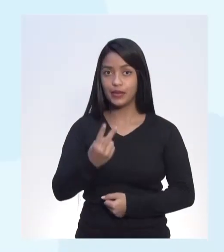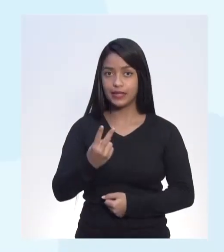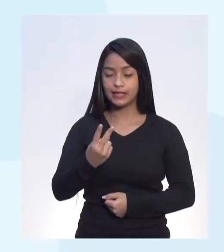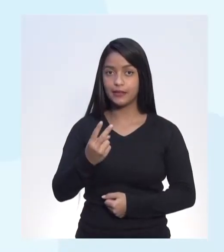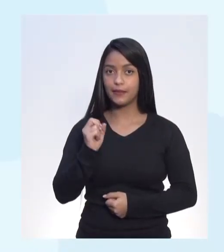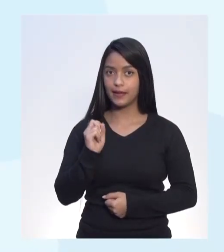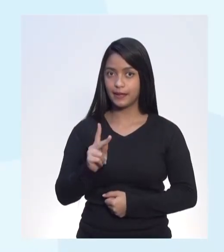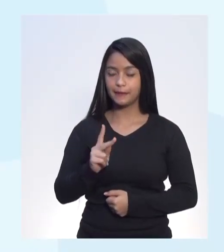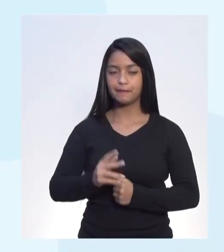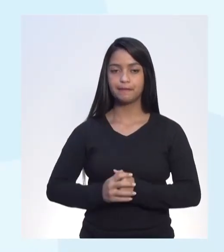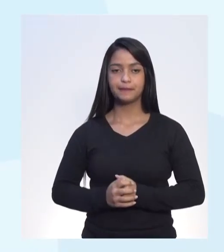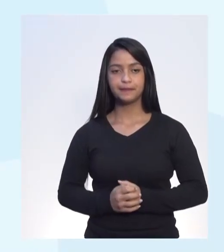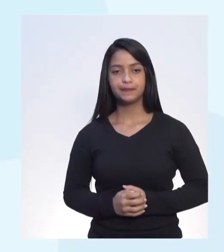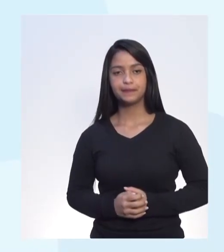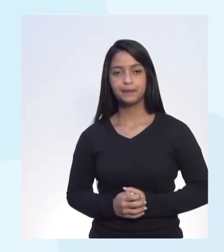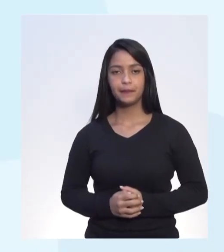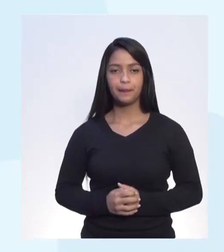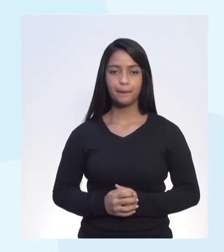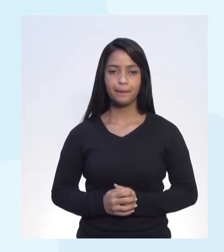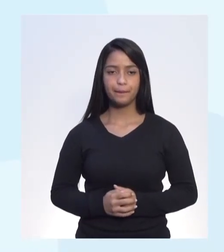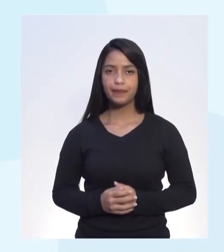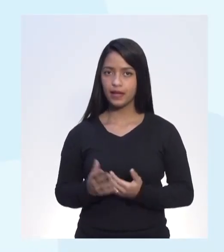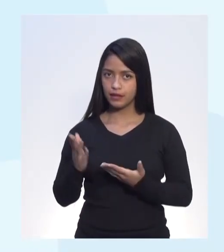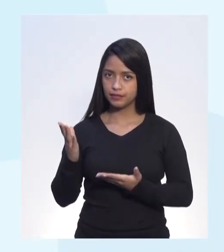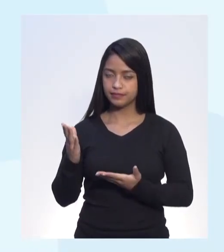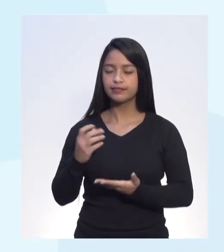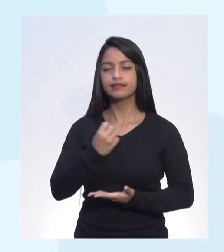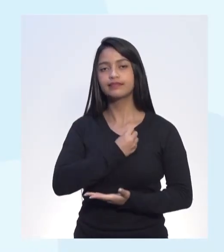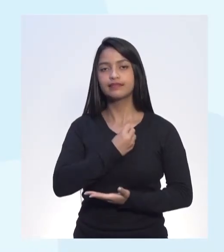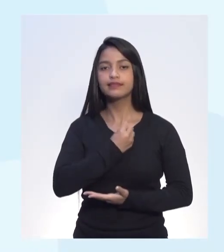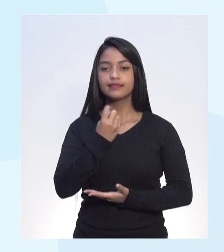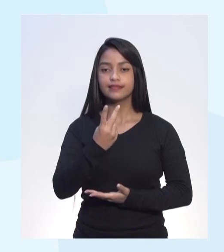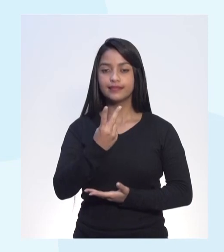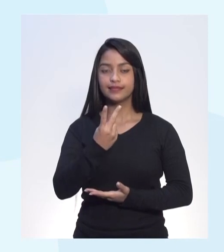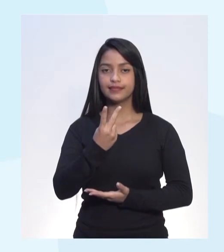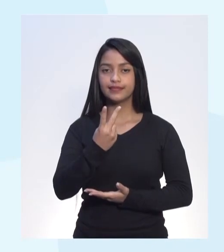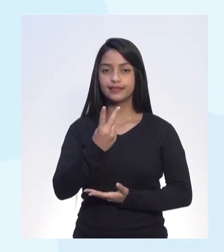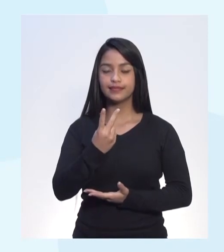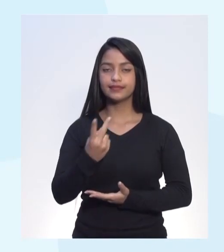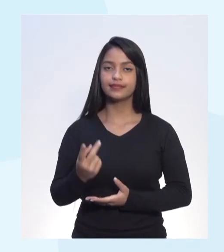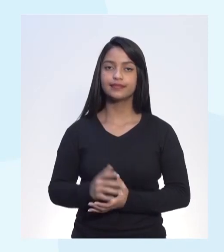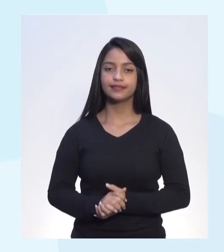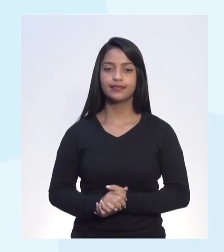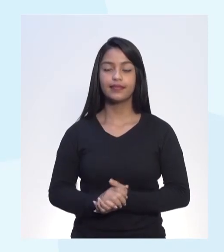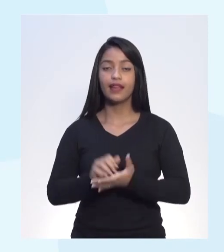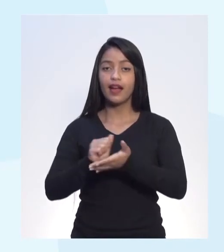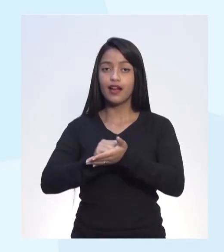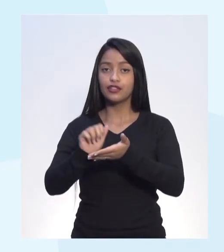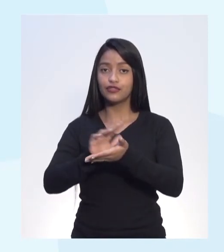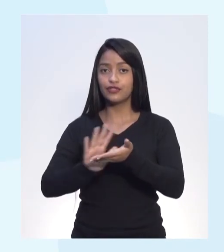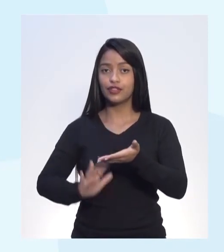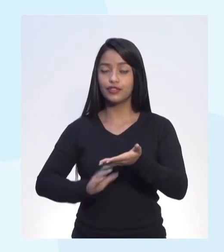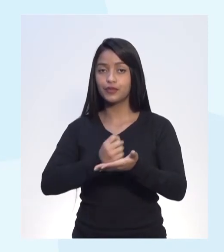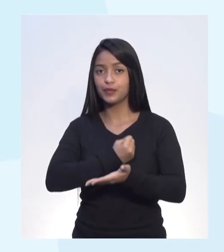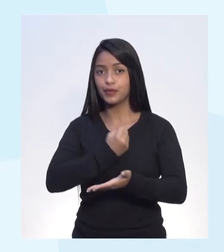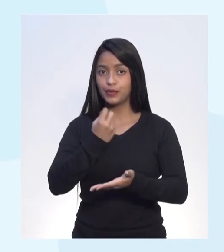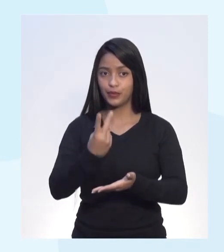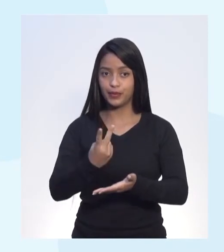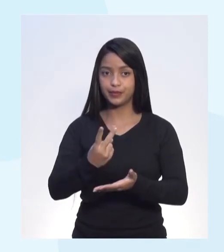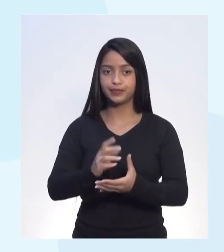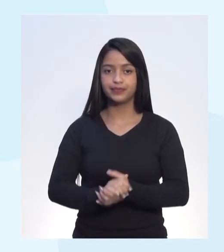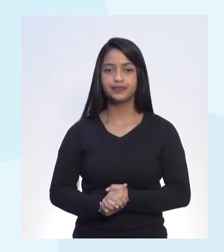ok? É isso? Atividade 2... Voltar, atividade 2, tudo bem? Para fazer